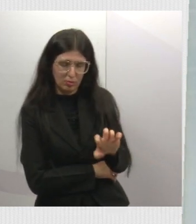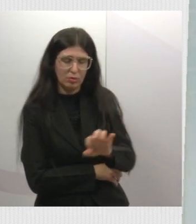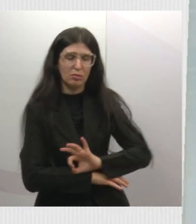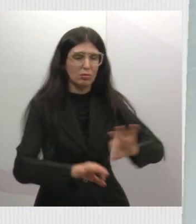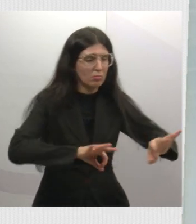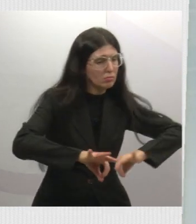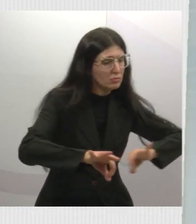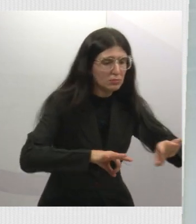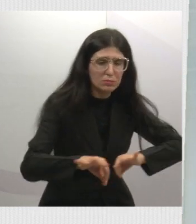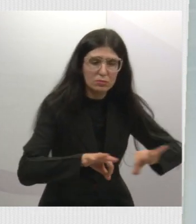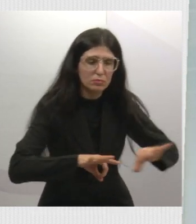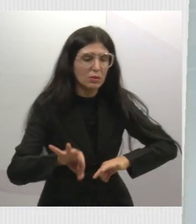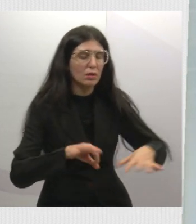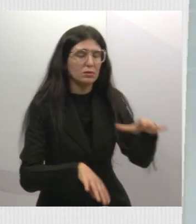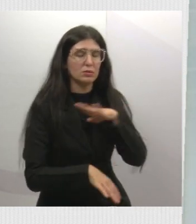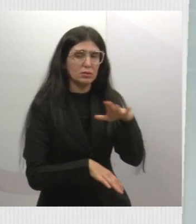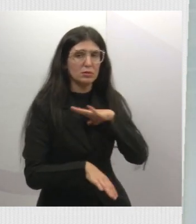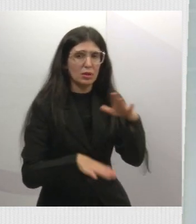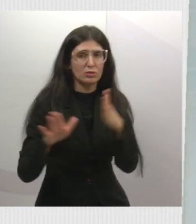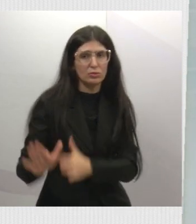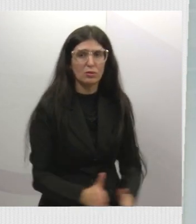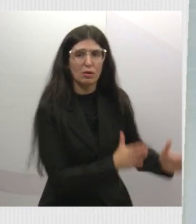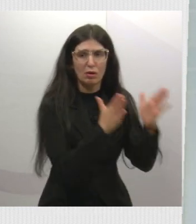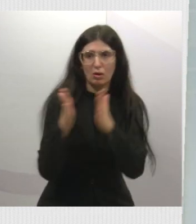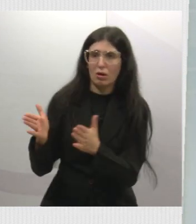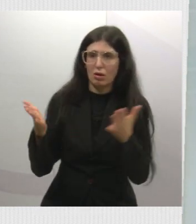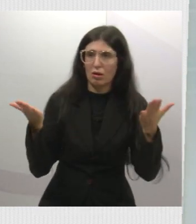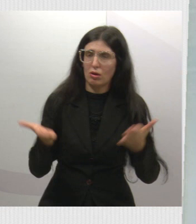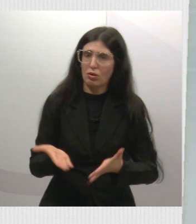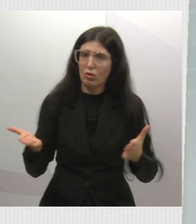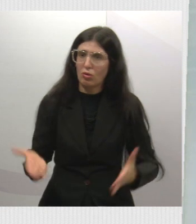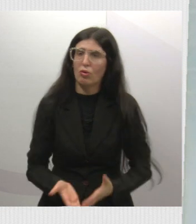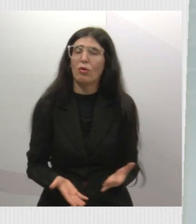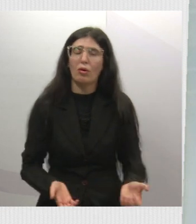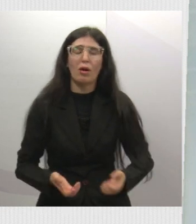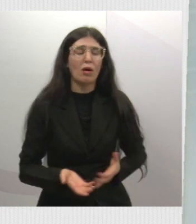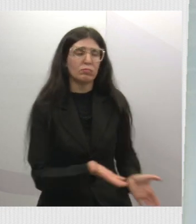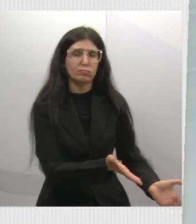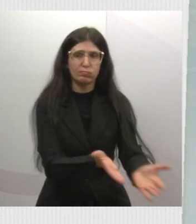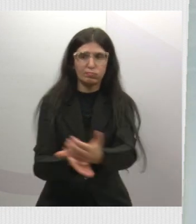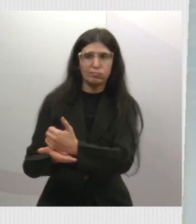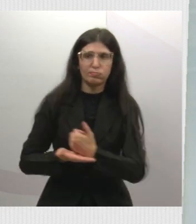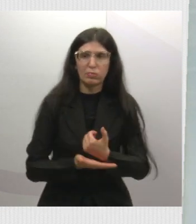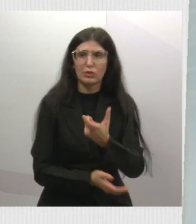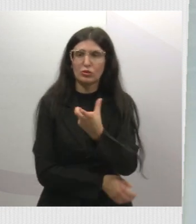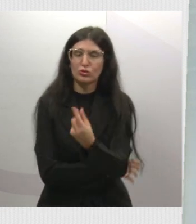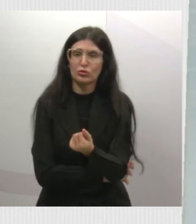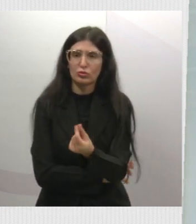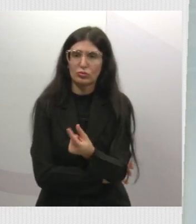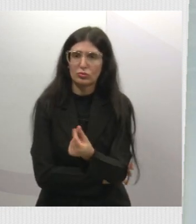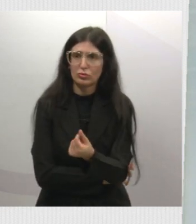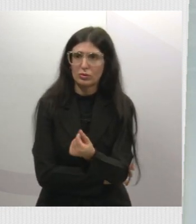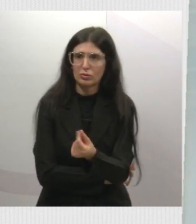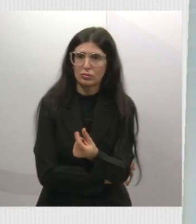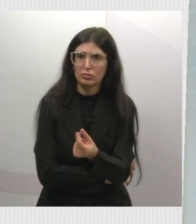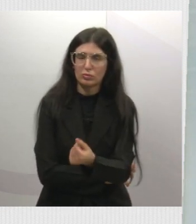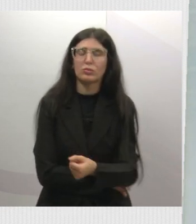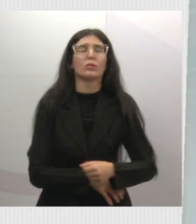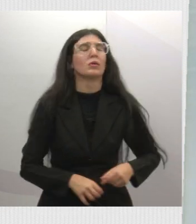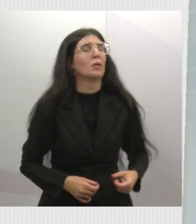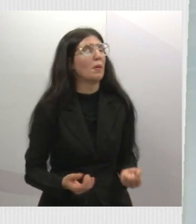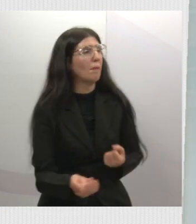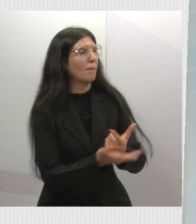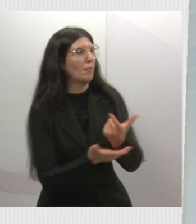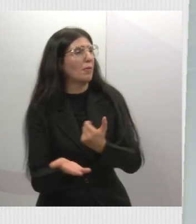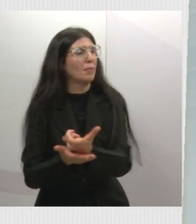do município. Agora vamos falar sobre despesa de capital, que nada mais é investimento